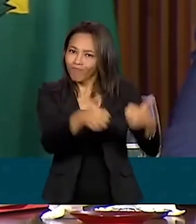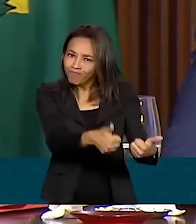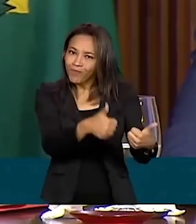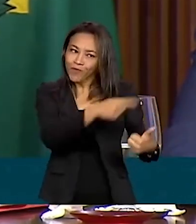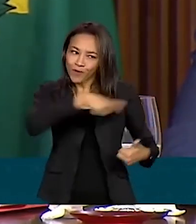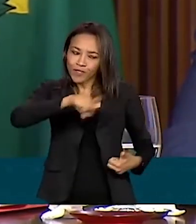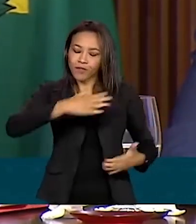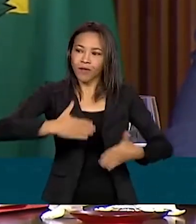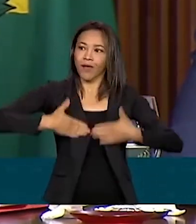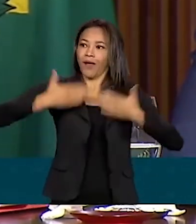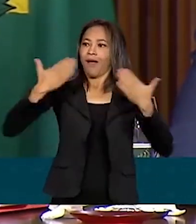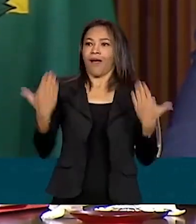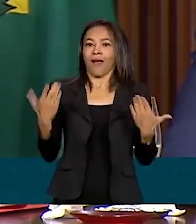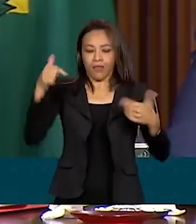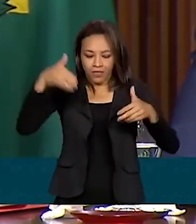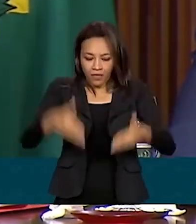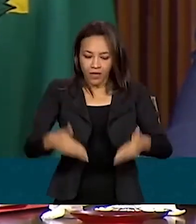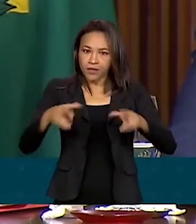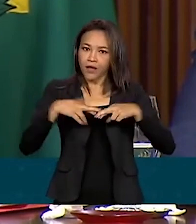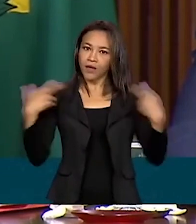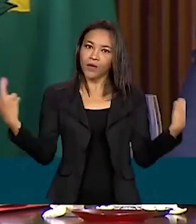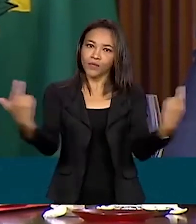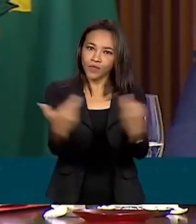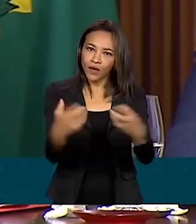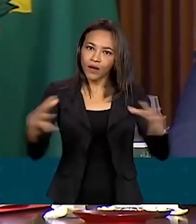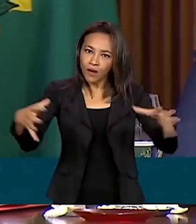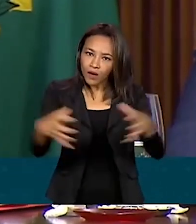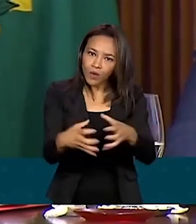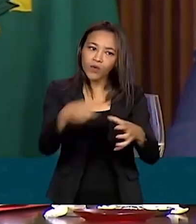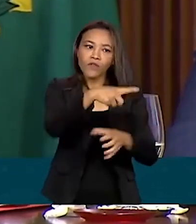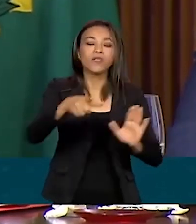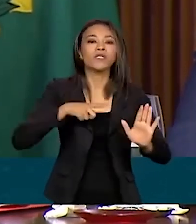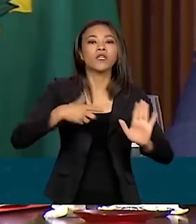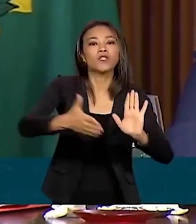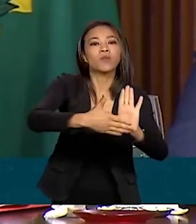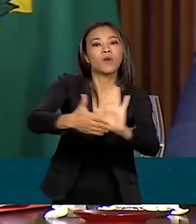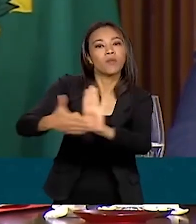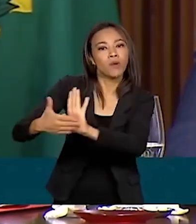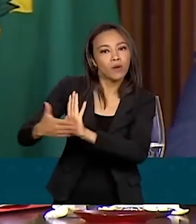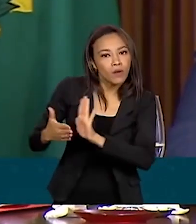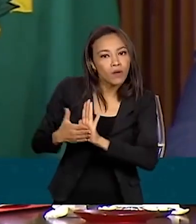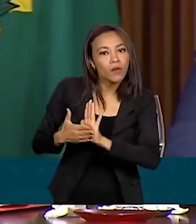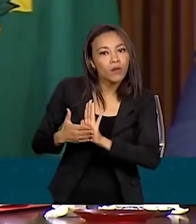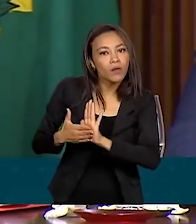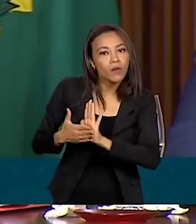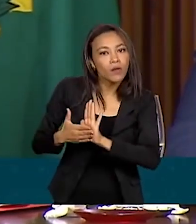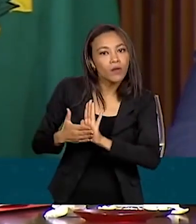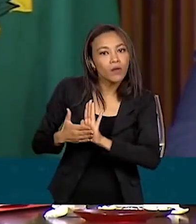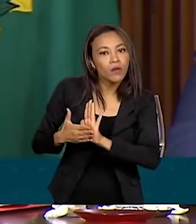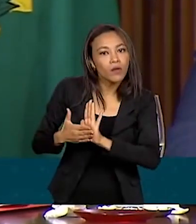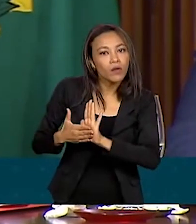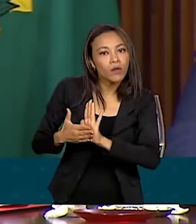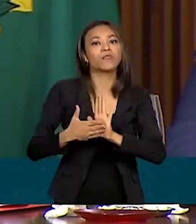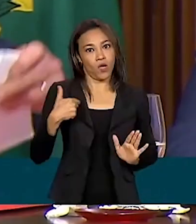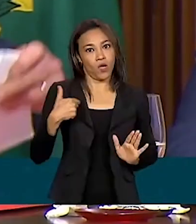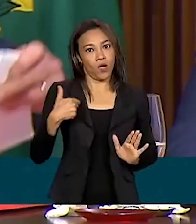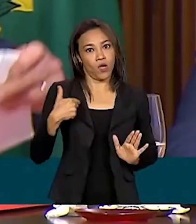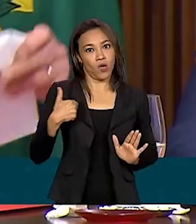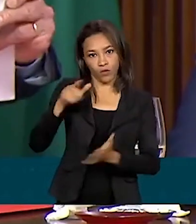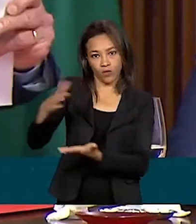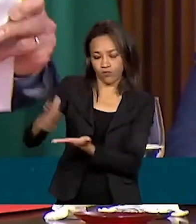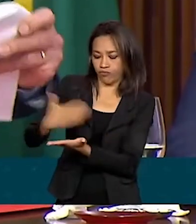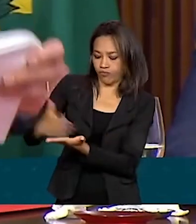me surpreender nessa reunião com o que vocês já têm de proposta para a gente fazer, sabe? Eu